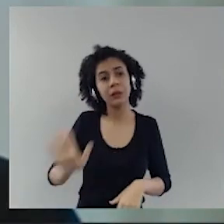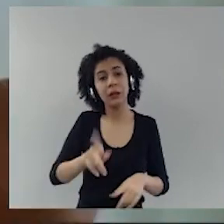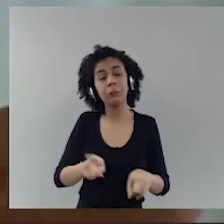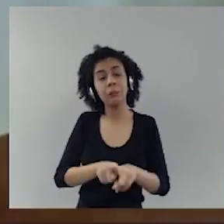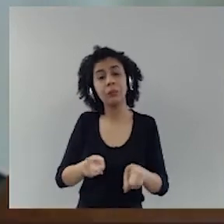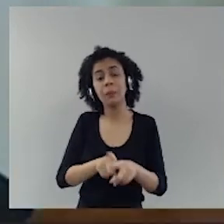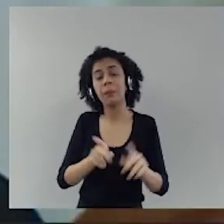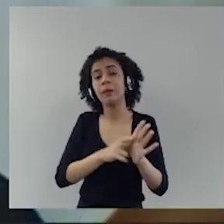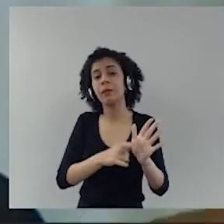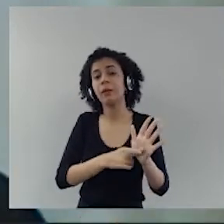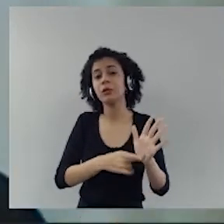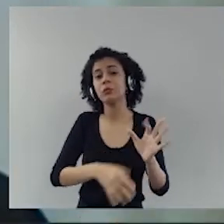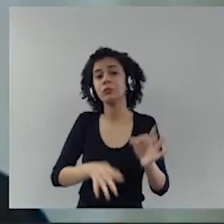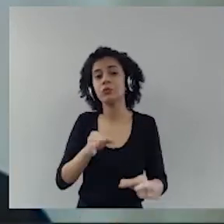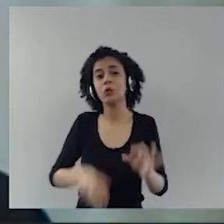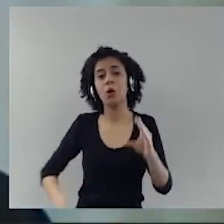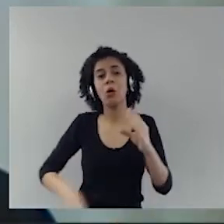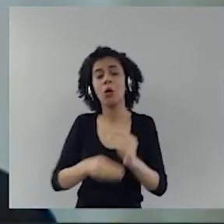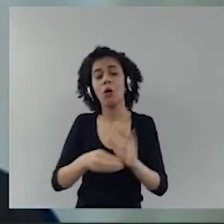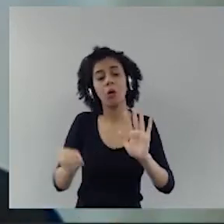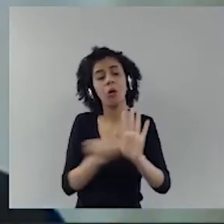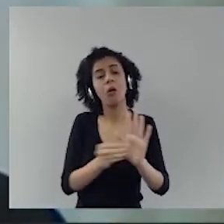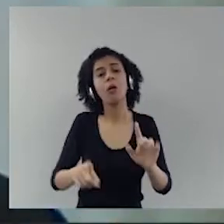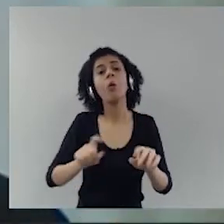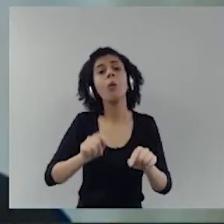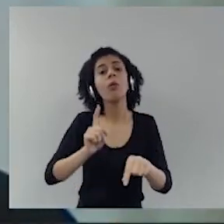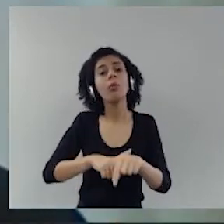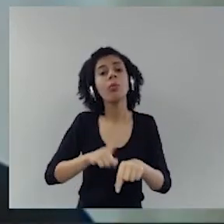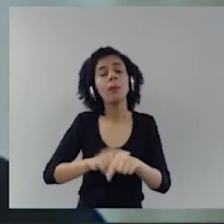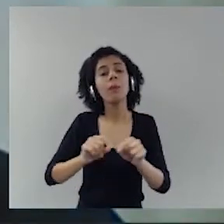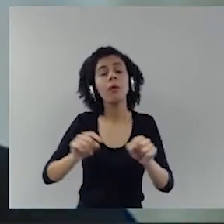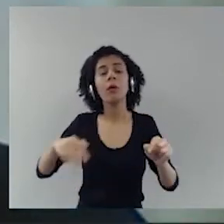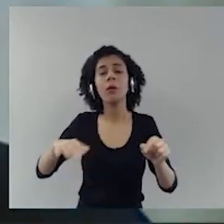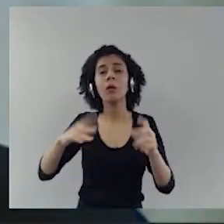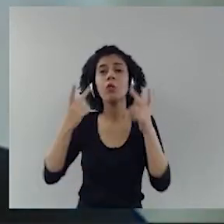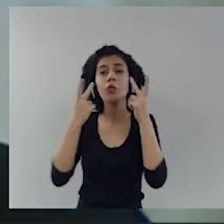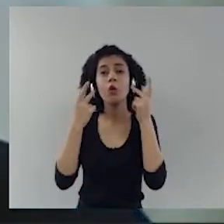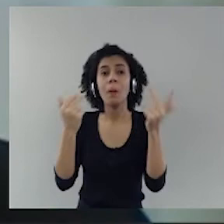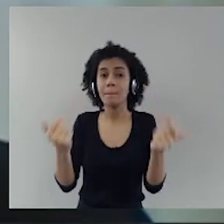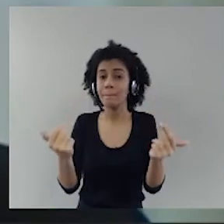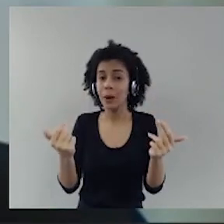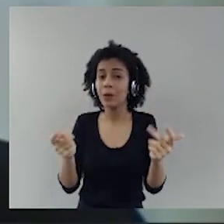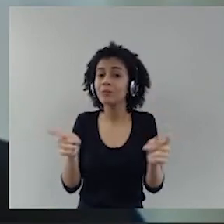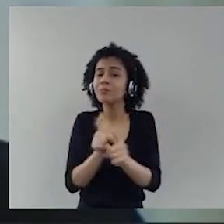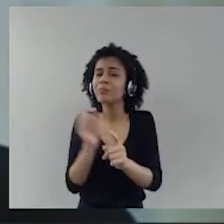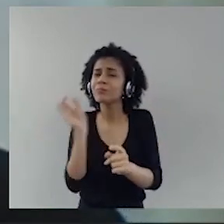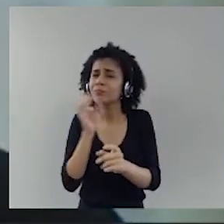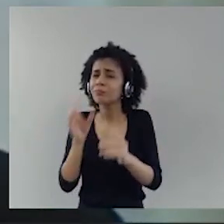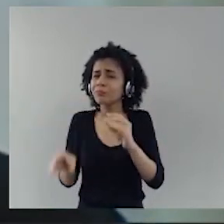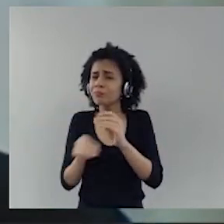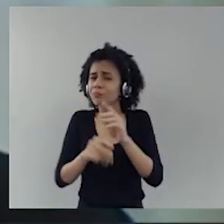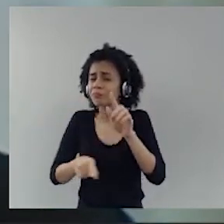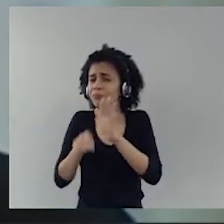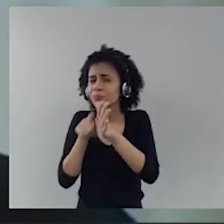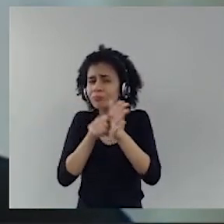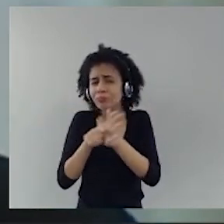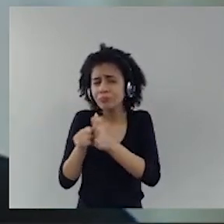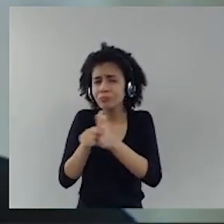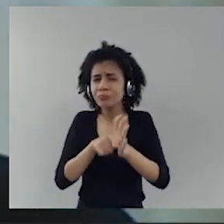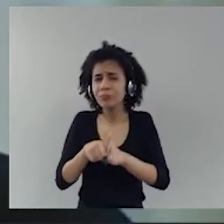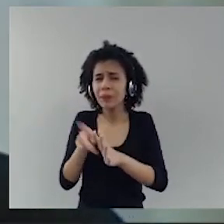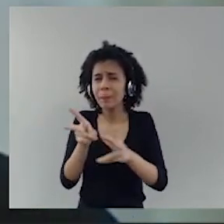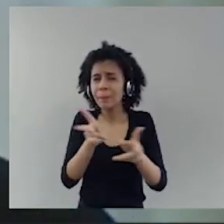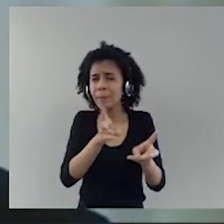aquele regime jurídico aplicável a um cenário de normalidade e uma rápida análise de uma